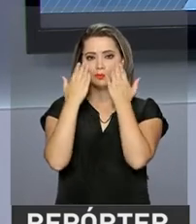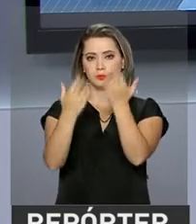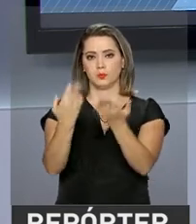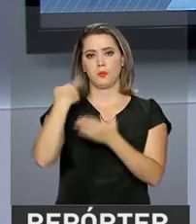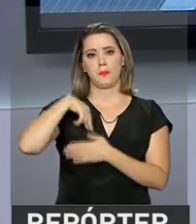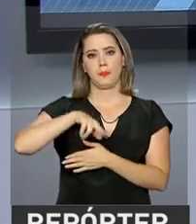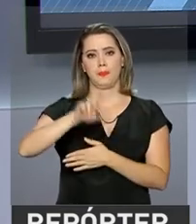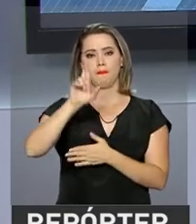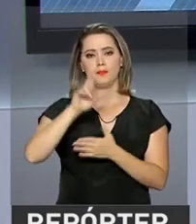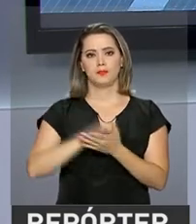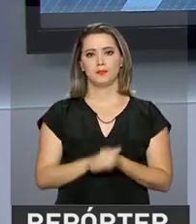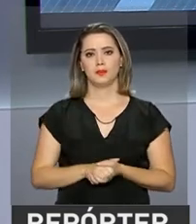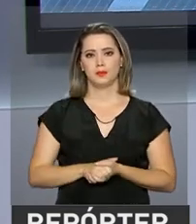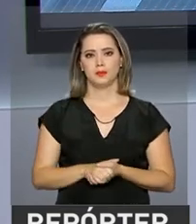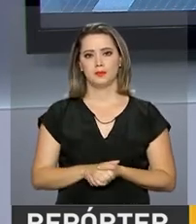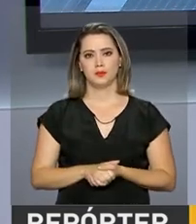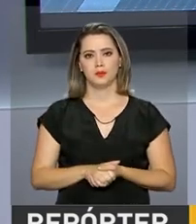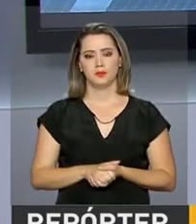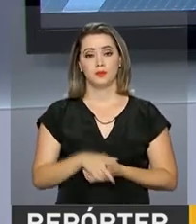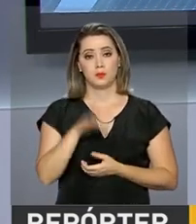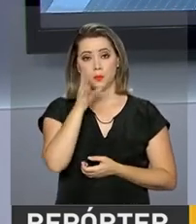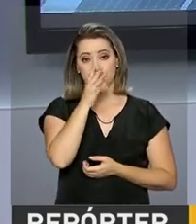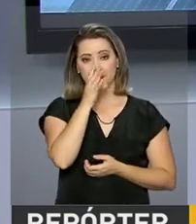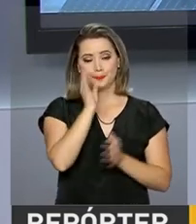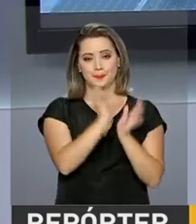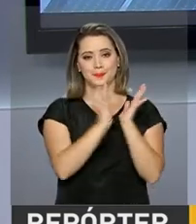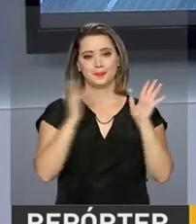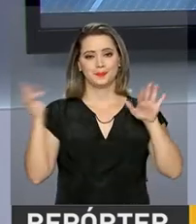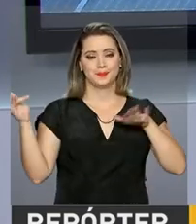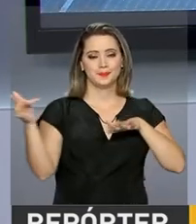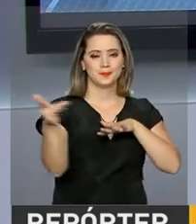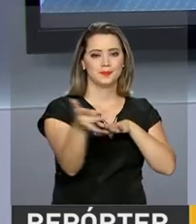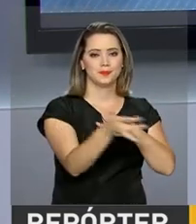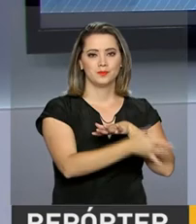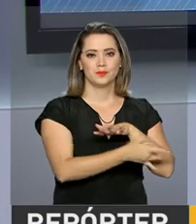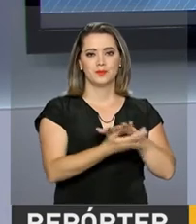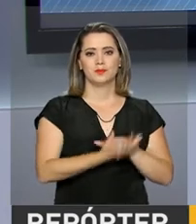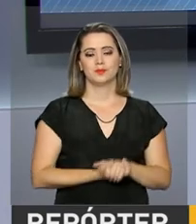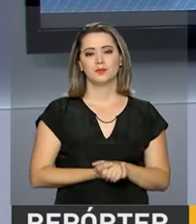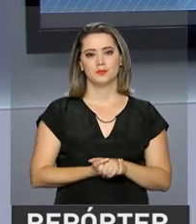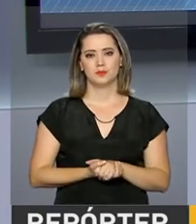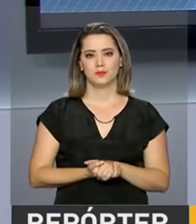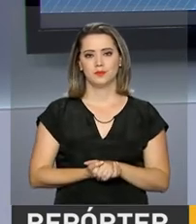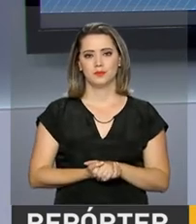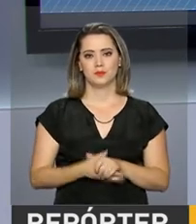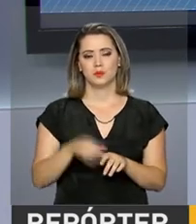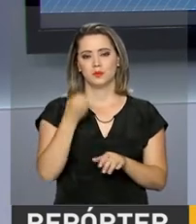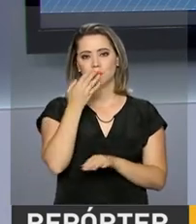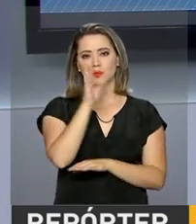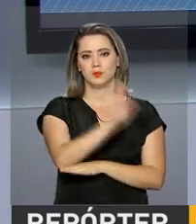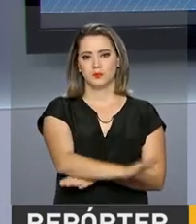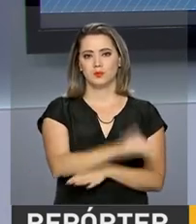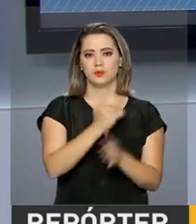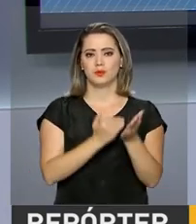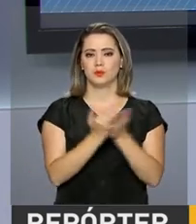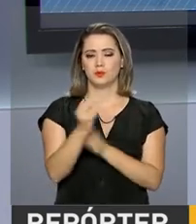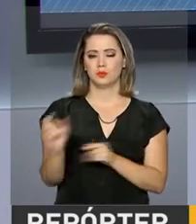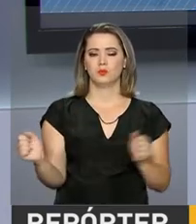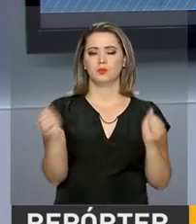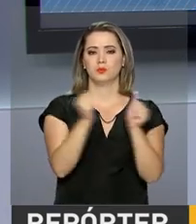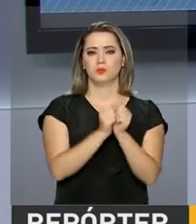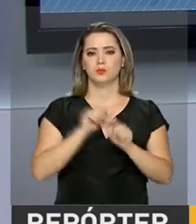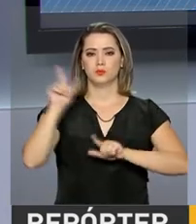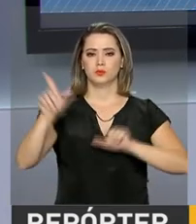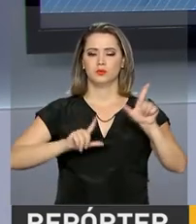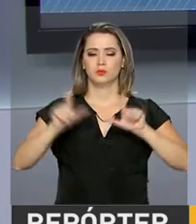edição do repórter nbr e você pode acompanhar as novidades também em nossas redes sociais boa tarde para você e